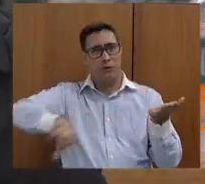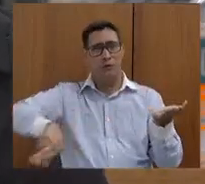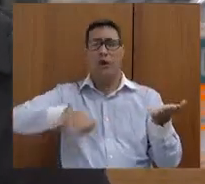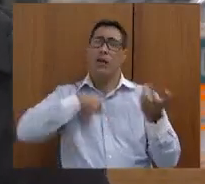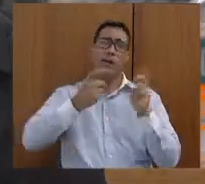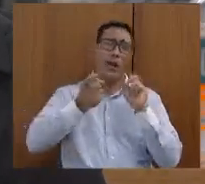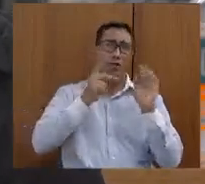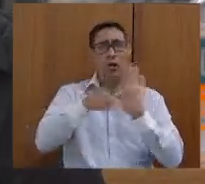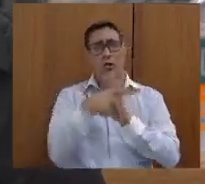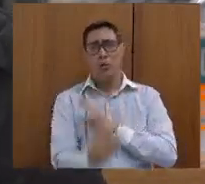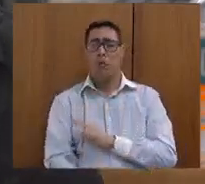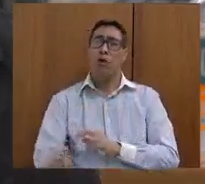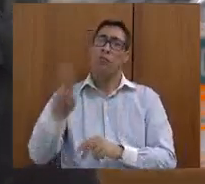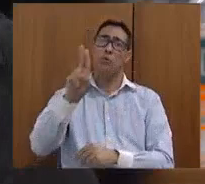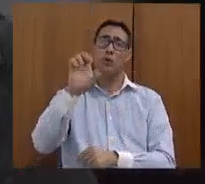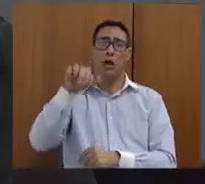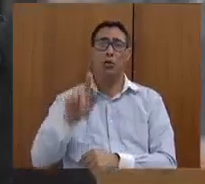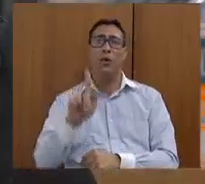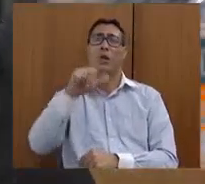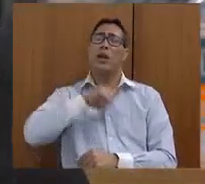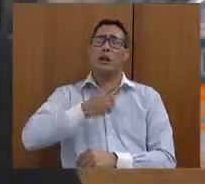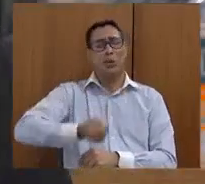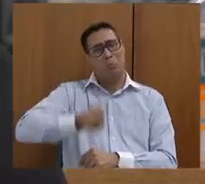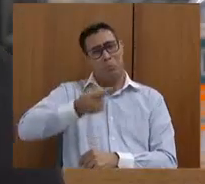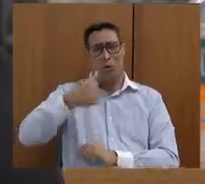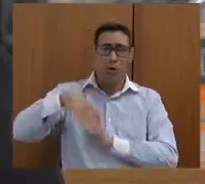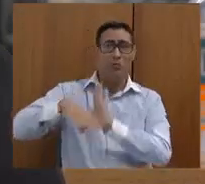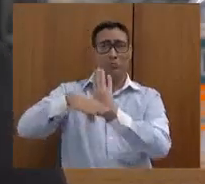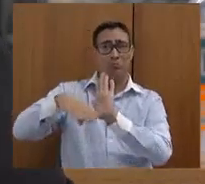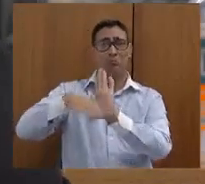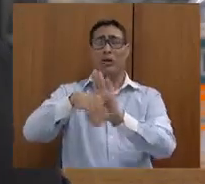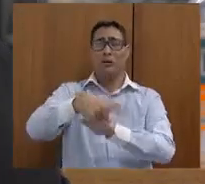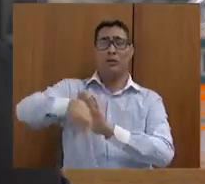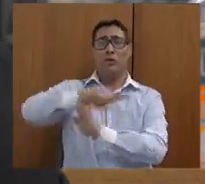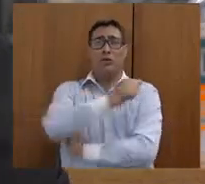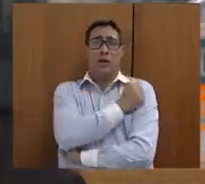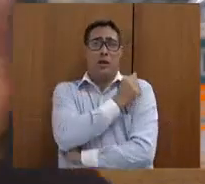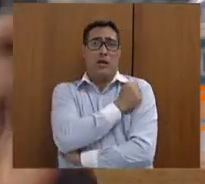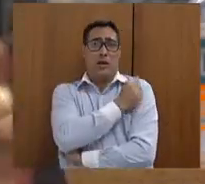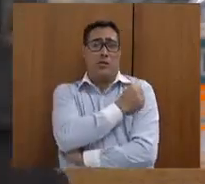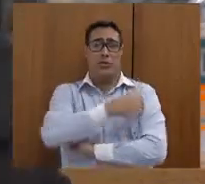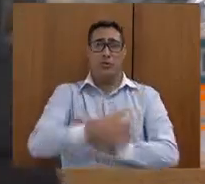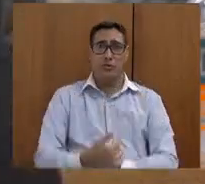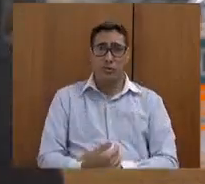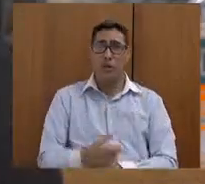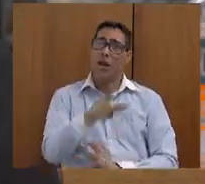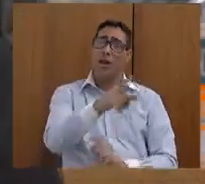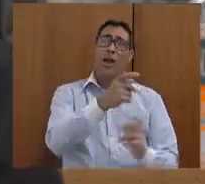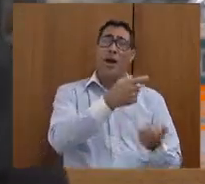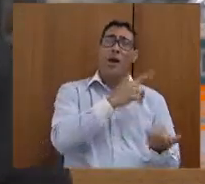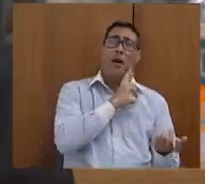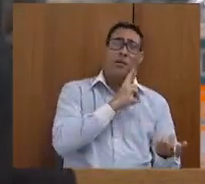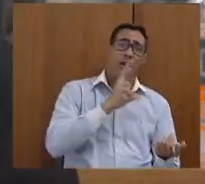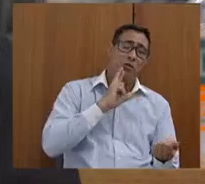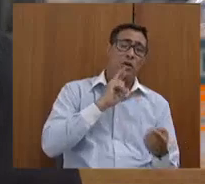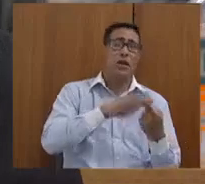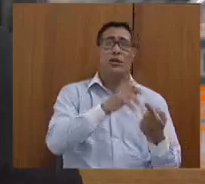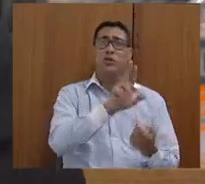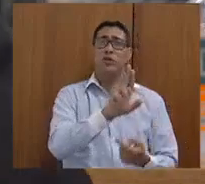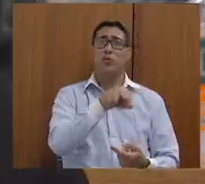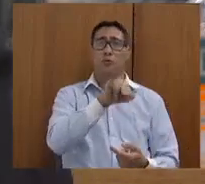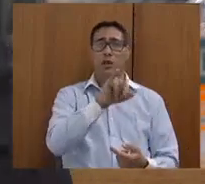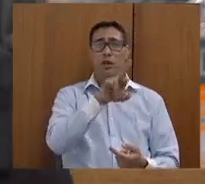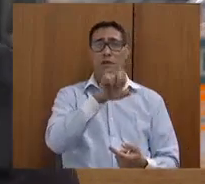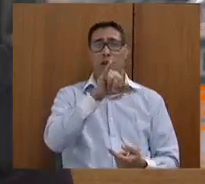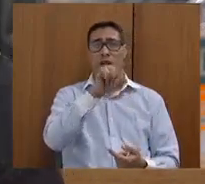que tem muito pouca assistência estudantil não é verdade o restaurante universitário não é